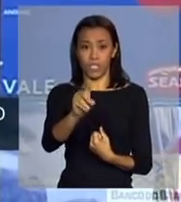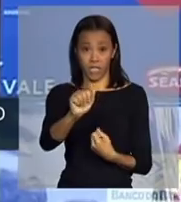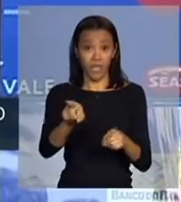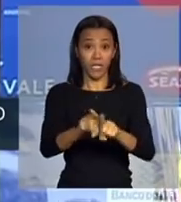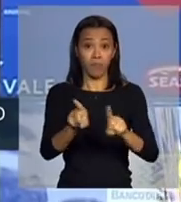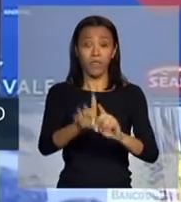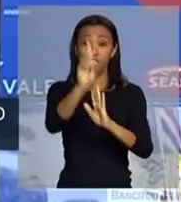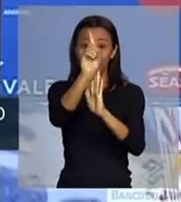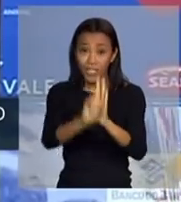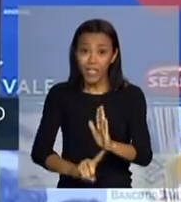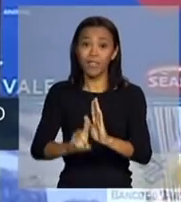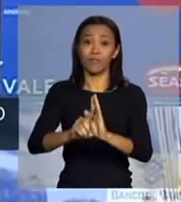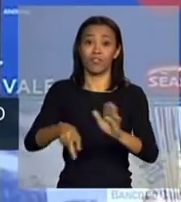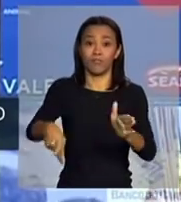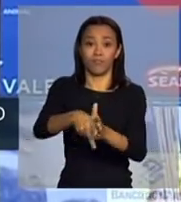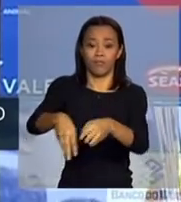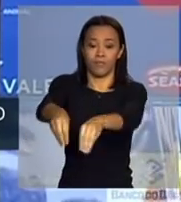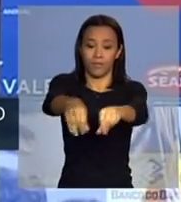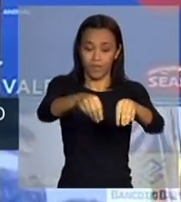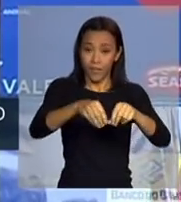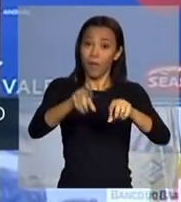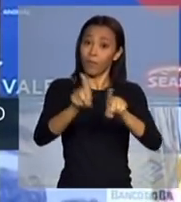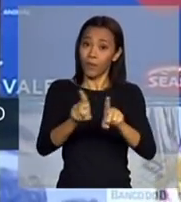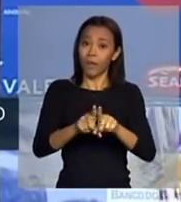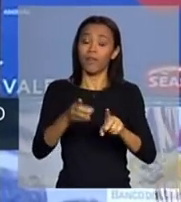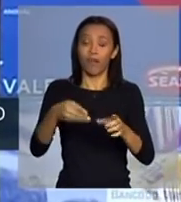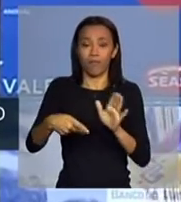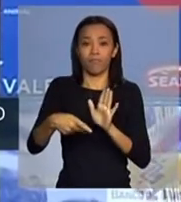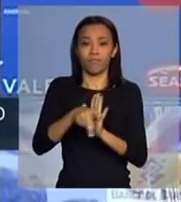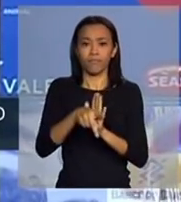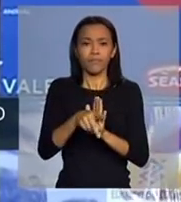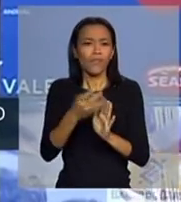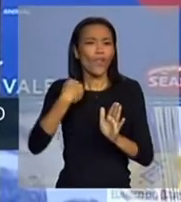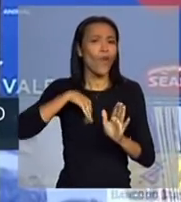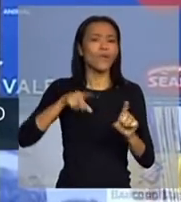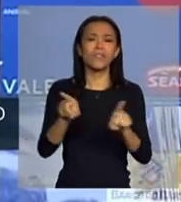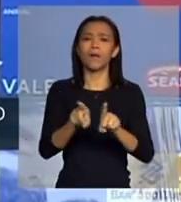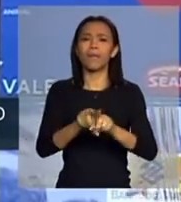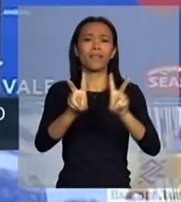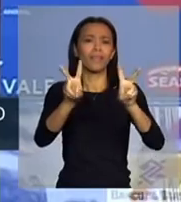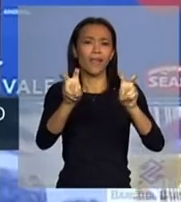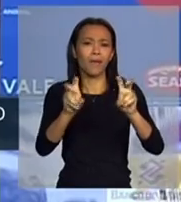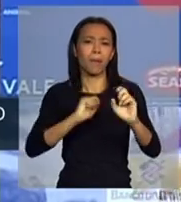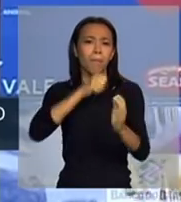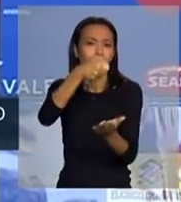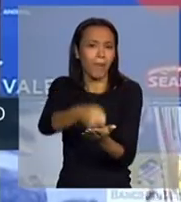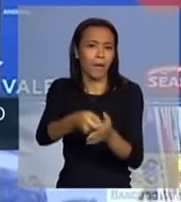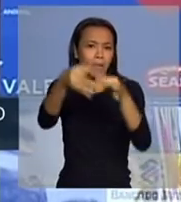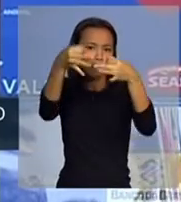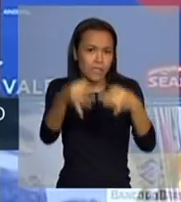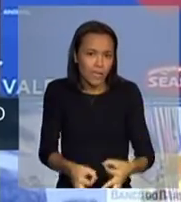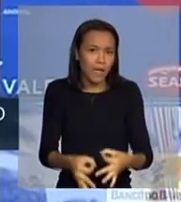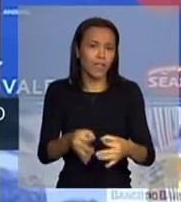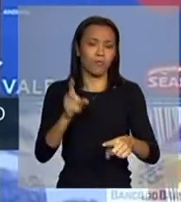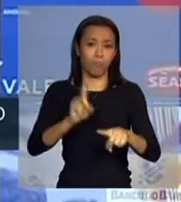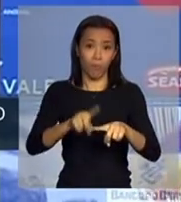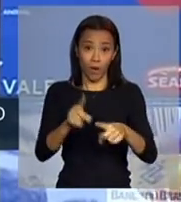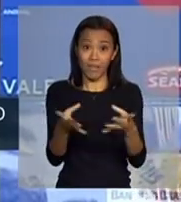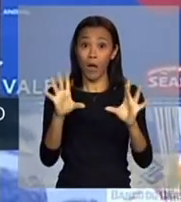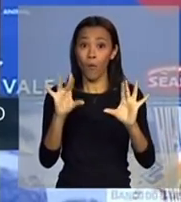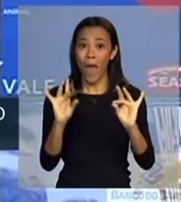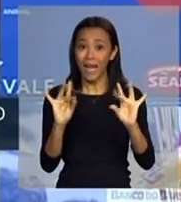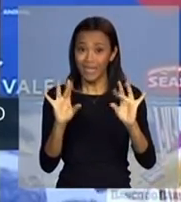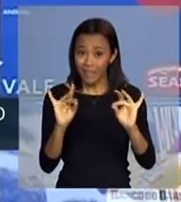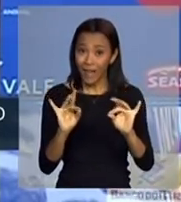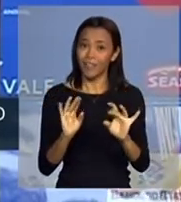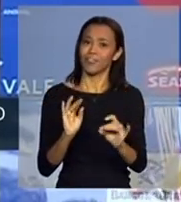condições elementares da democracia e do nosso Estado de Direito. Não vamos discorrer sobre o pagamento justo pela qualidade produzida, porque